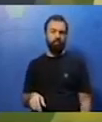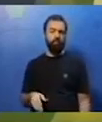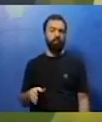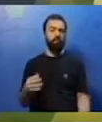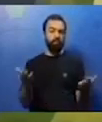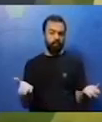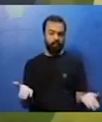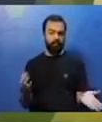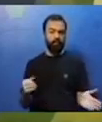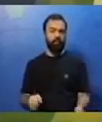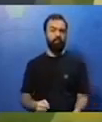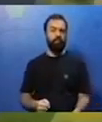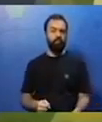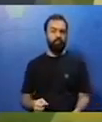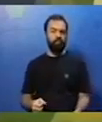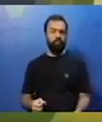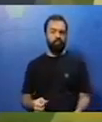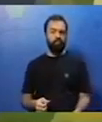Portanto,